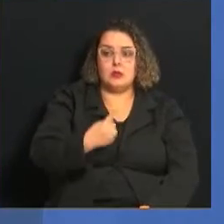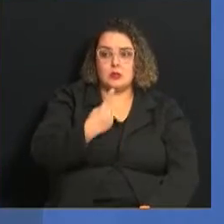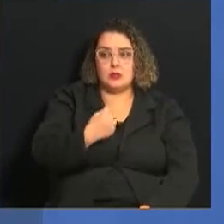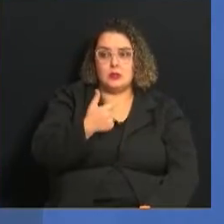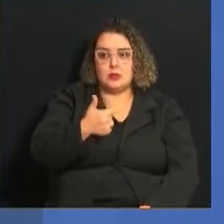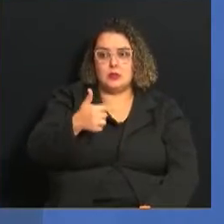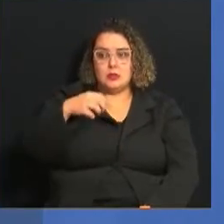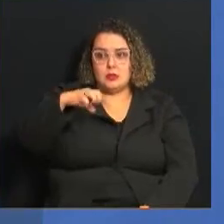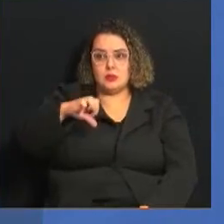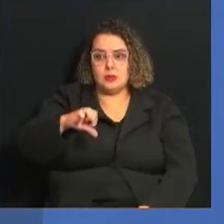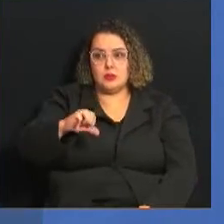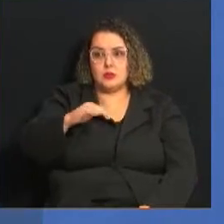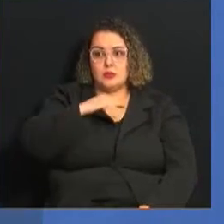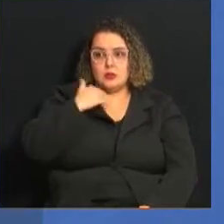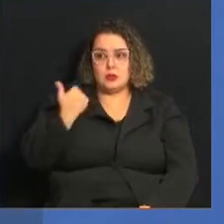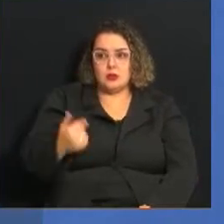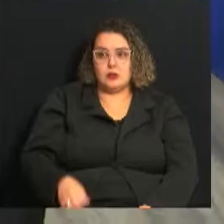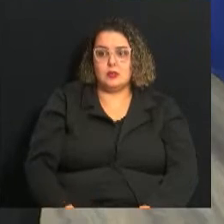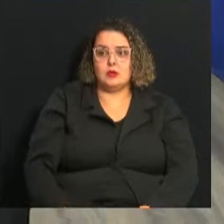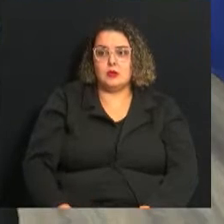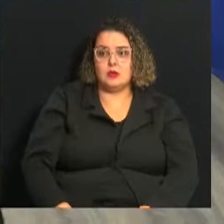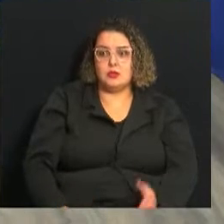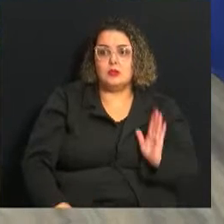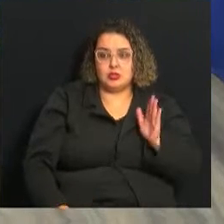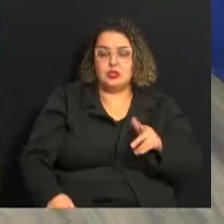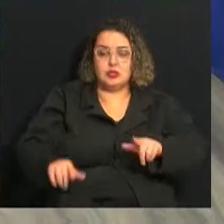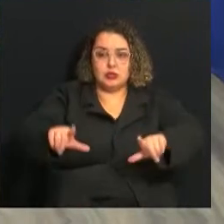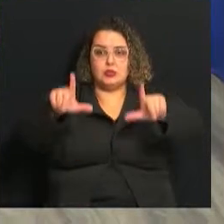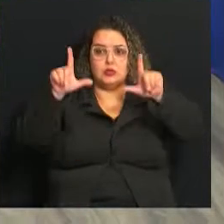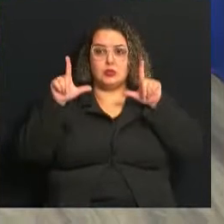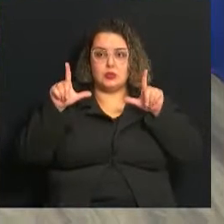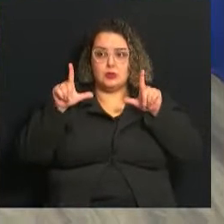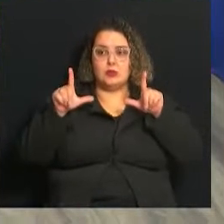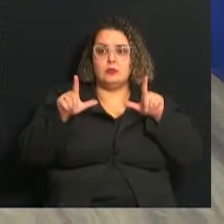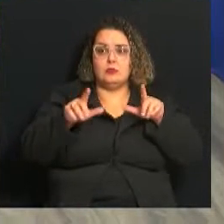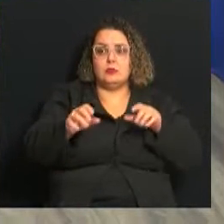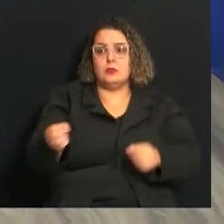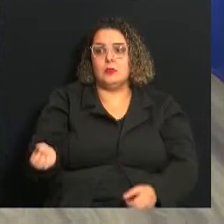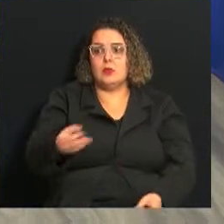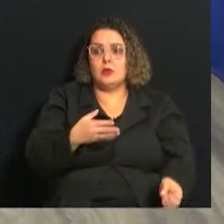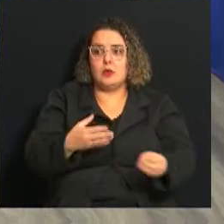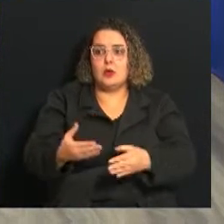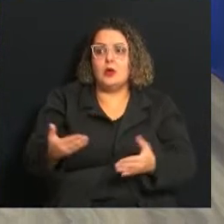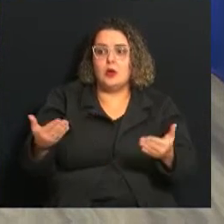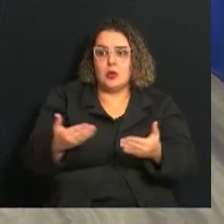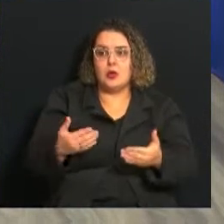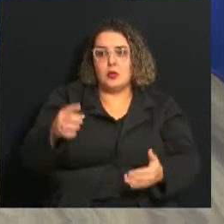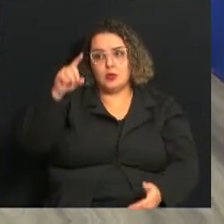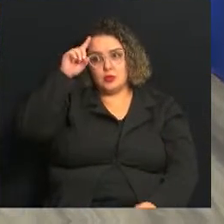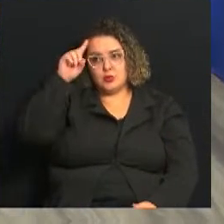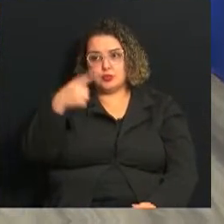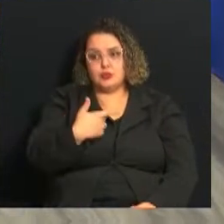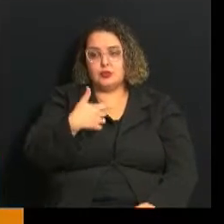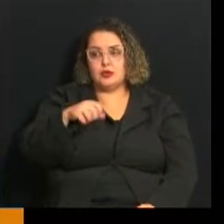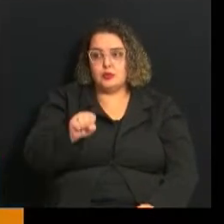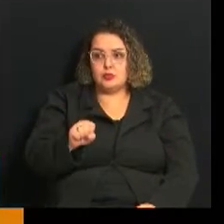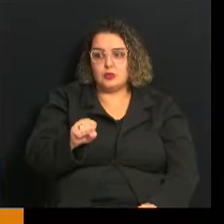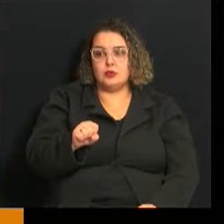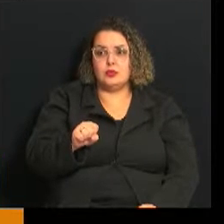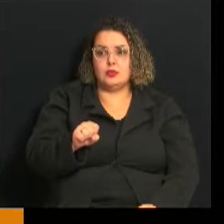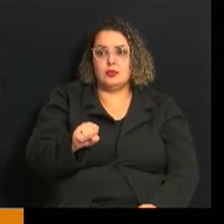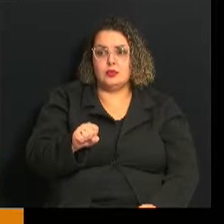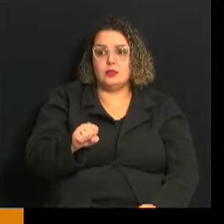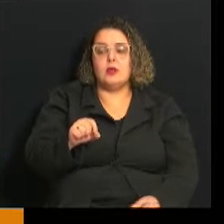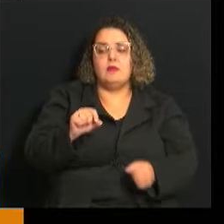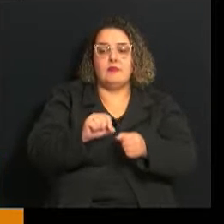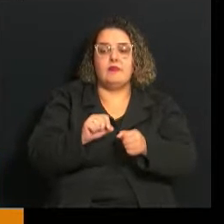5.129 óbitos. Olha, já temos aqui uma outra atualização que foi feita agora há pouco, olha, dia 28. Essa atualização tinha sido